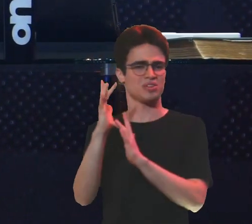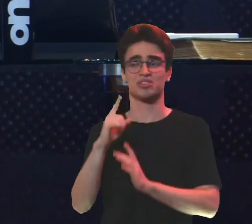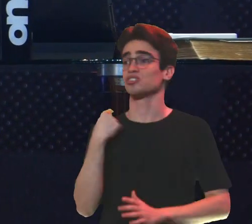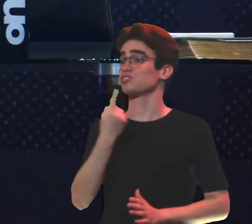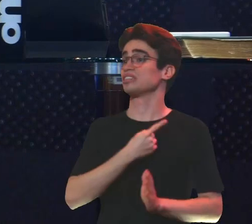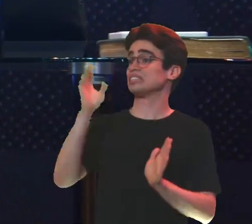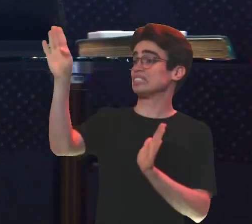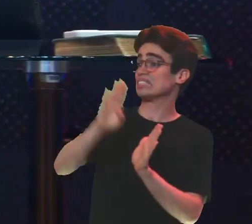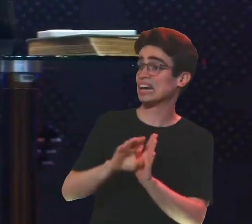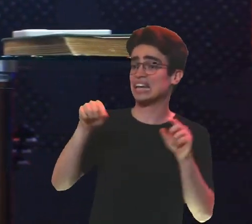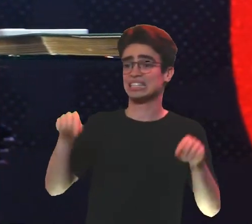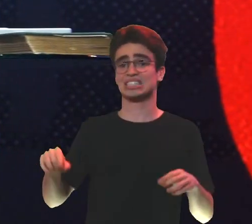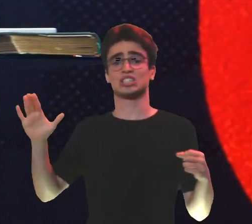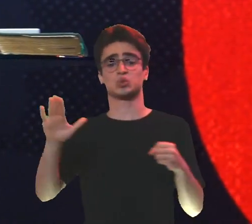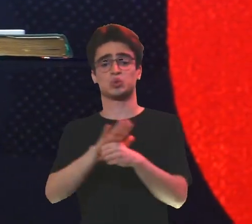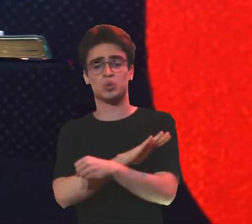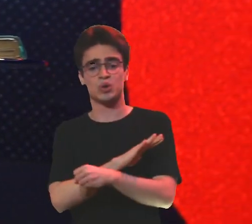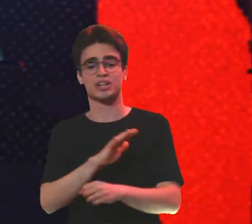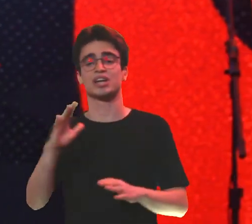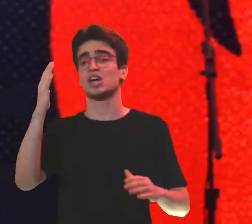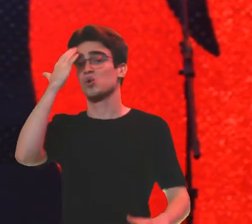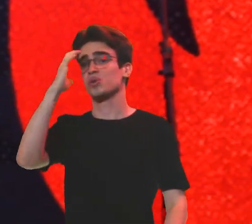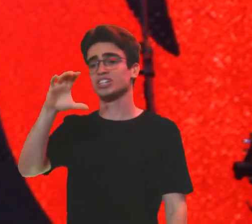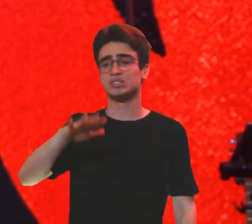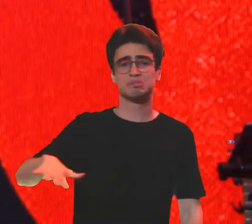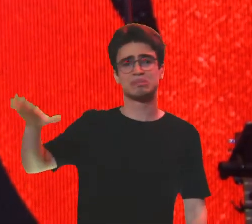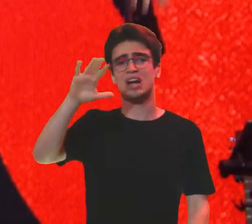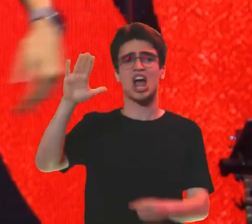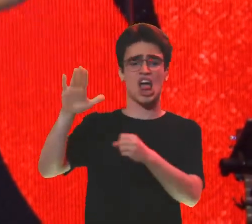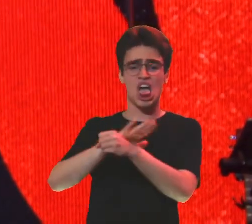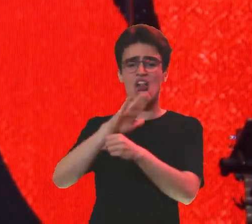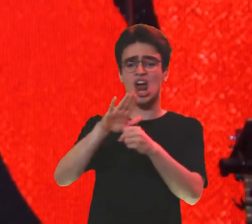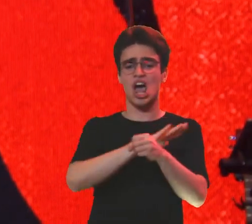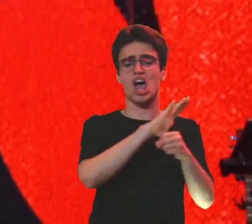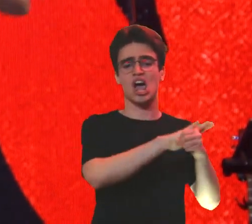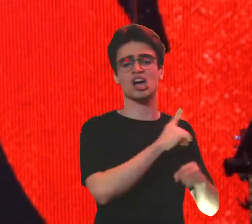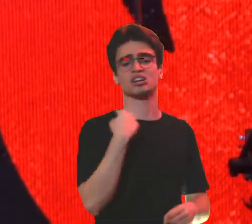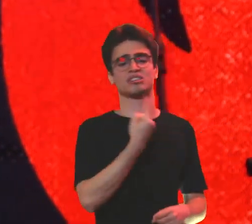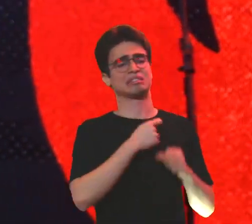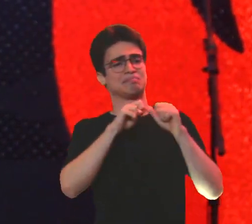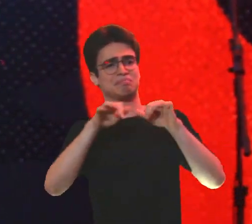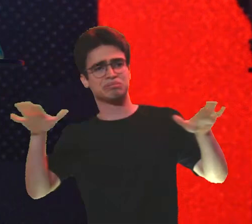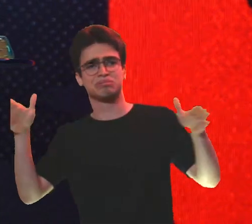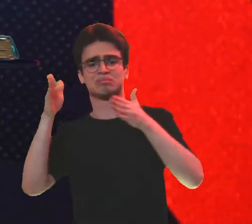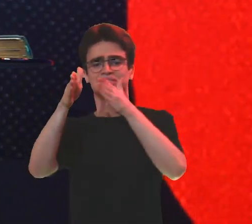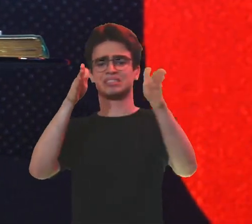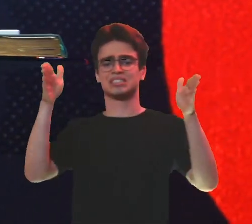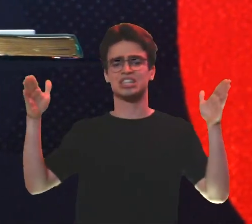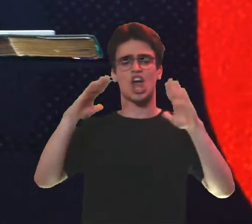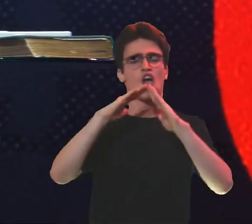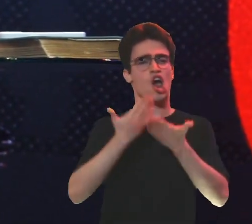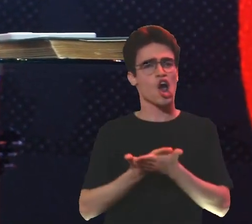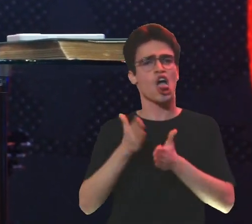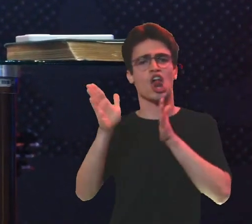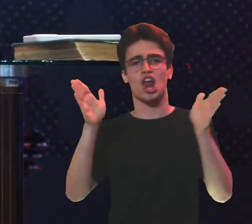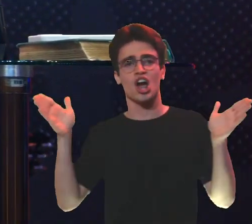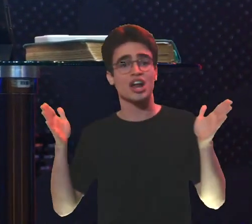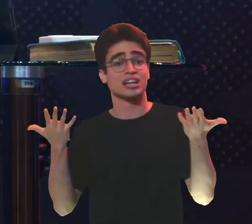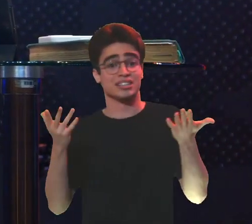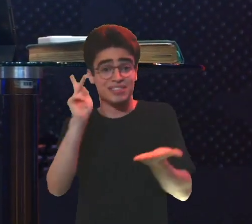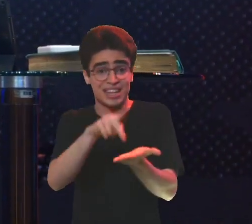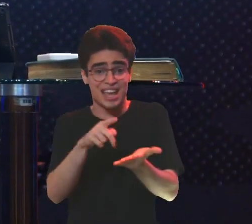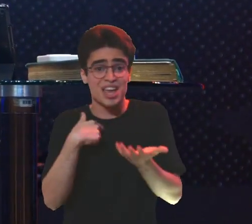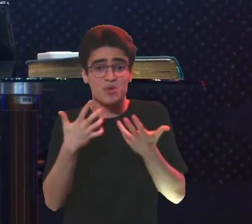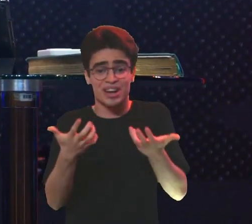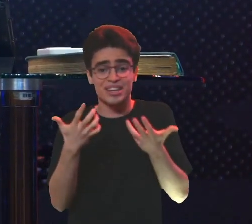mais espaço, as igrejas de Curitiba começarem a lotar tanto que a gente vai para as praças e vai para as escolas. Eu não sei você, mas eu